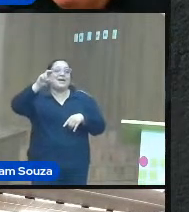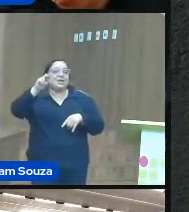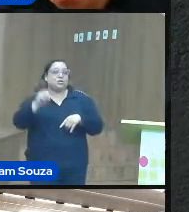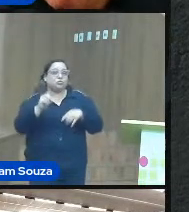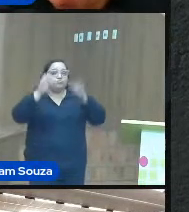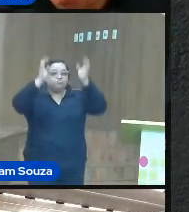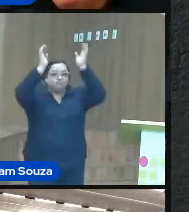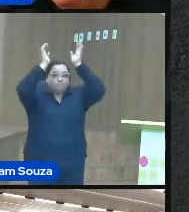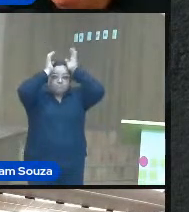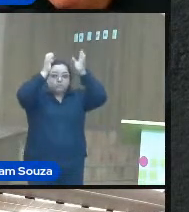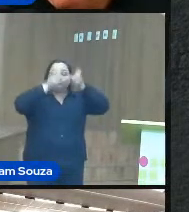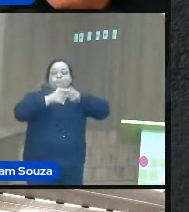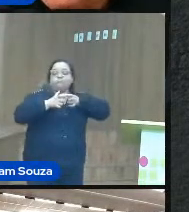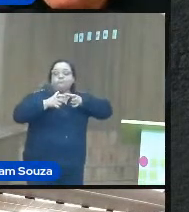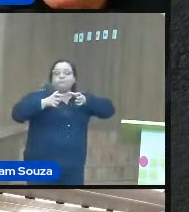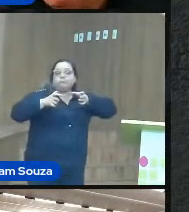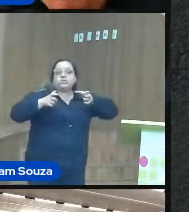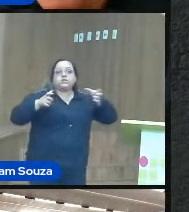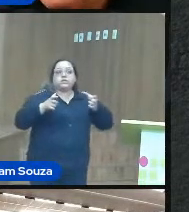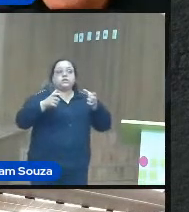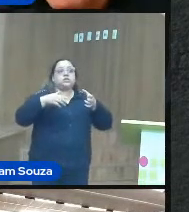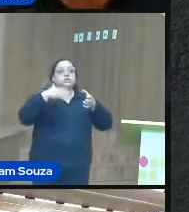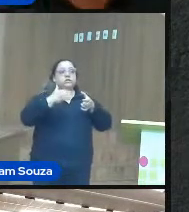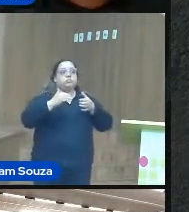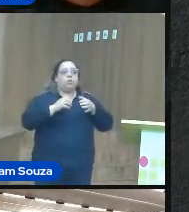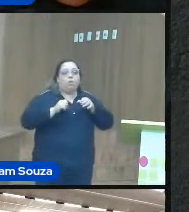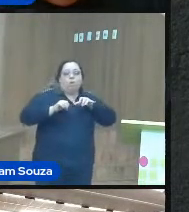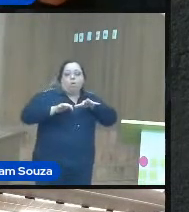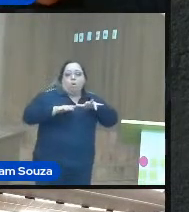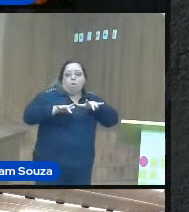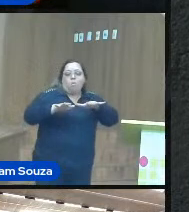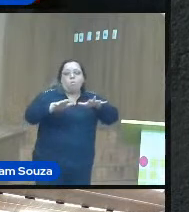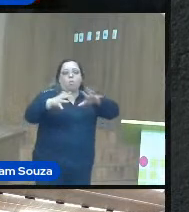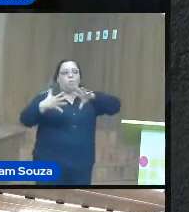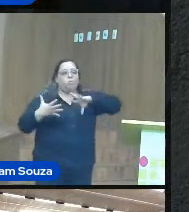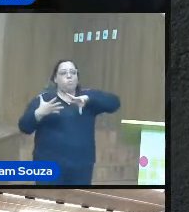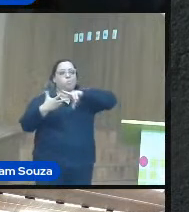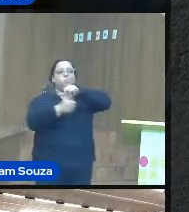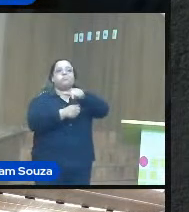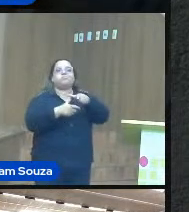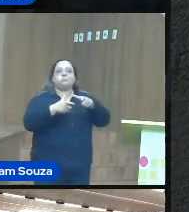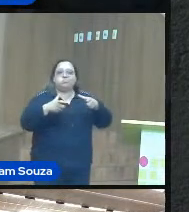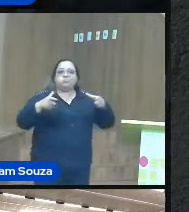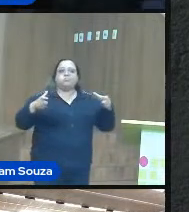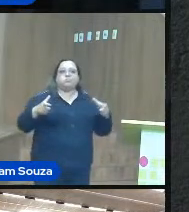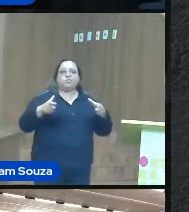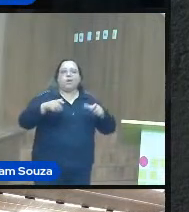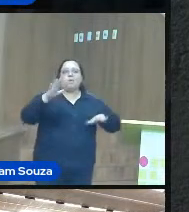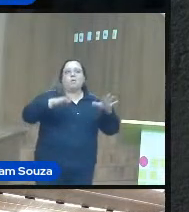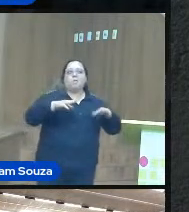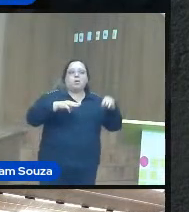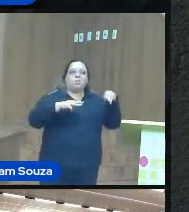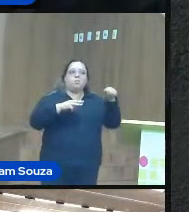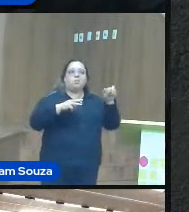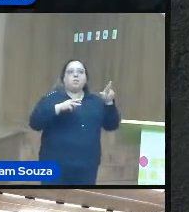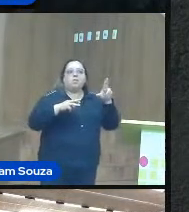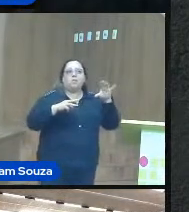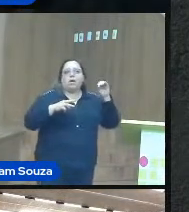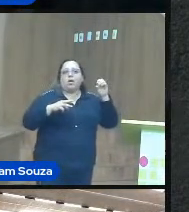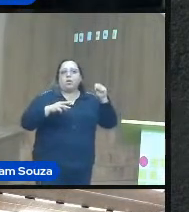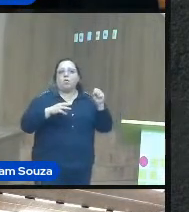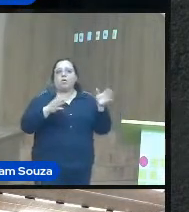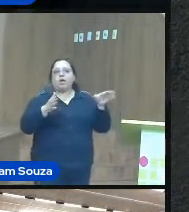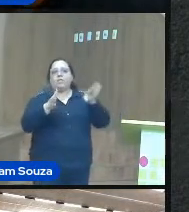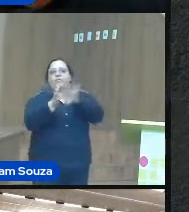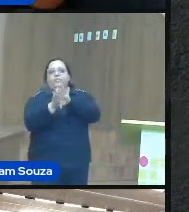tomou boa parte do mundo, assim, no norte da África, chegou ali do Marrocos até a Península Ibérica, tomou